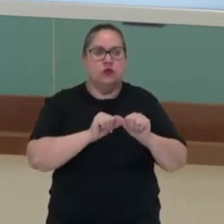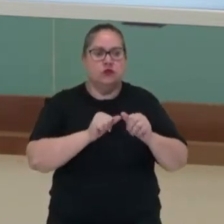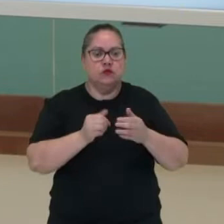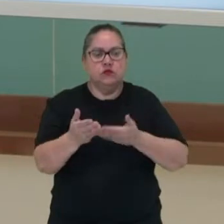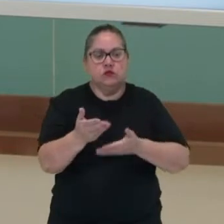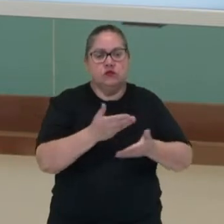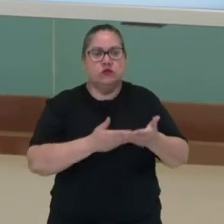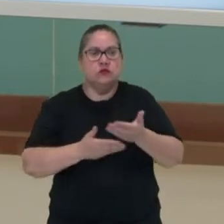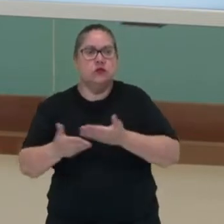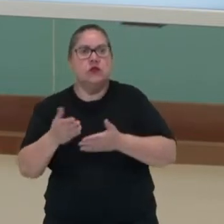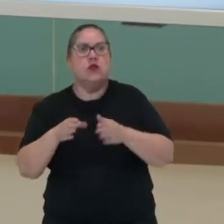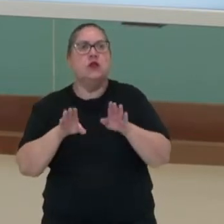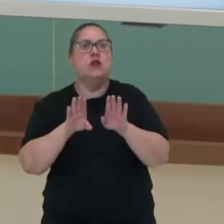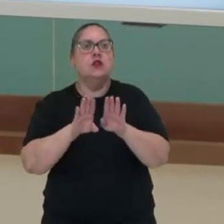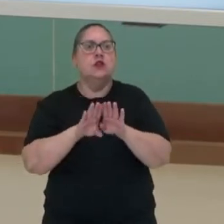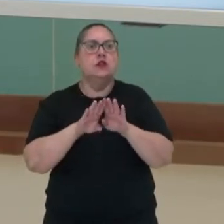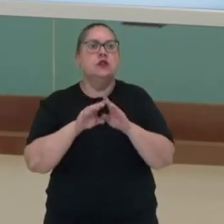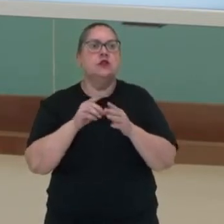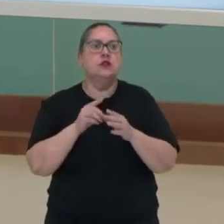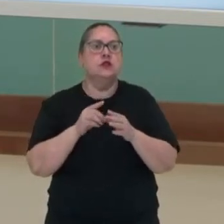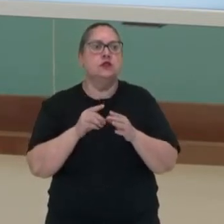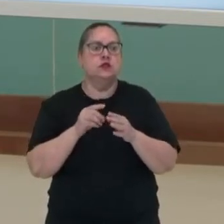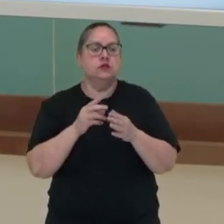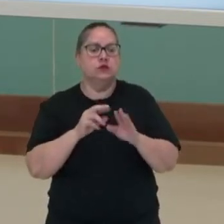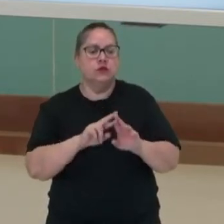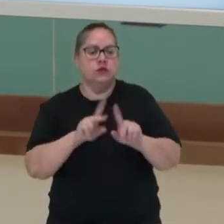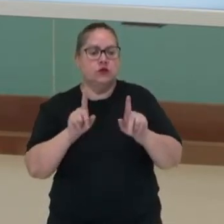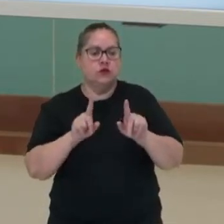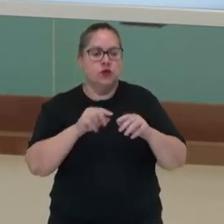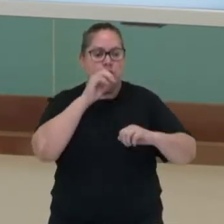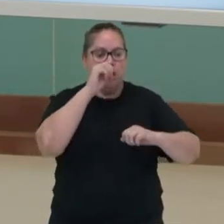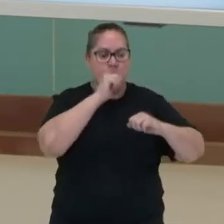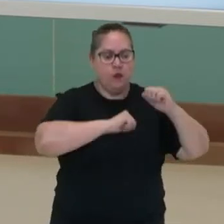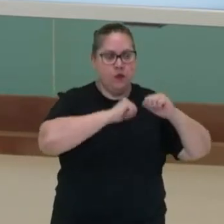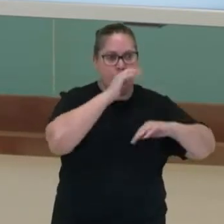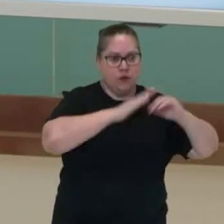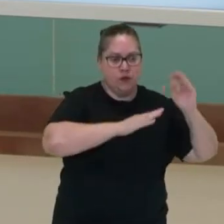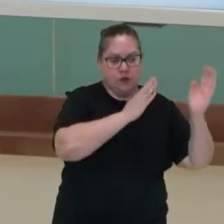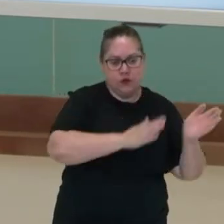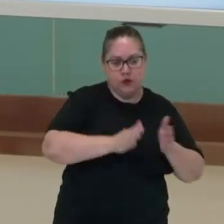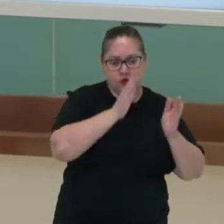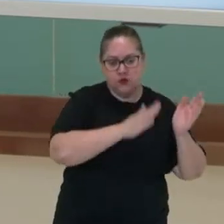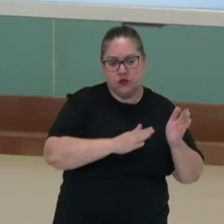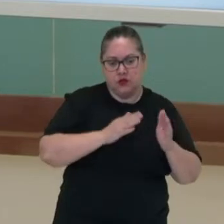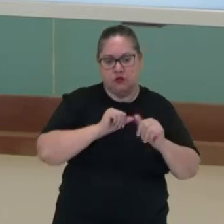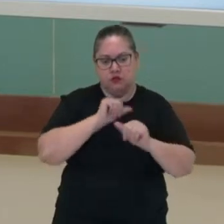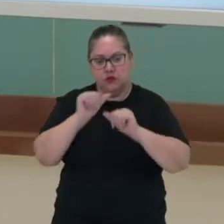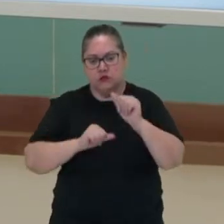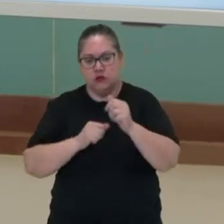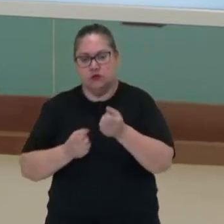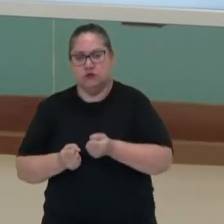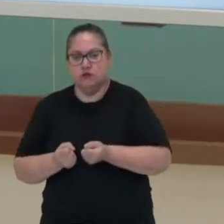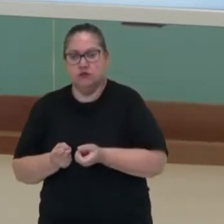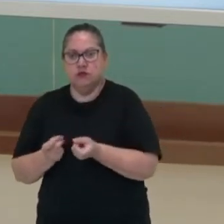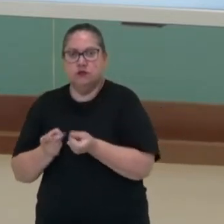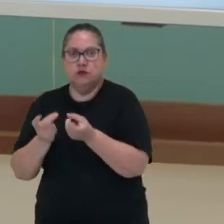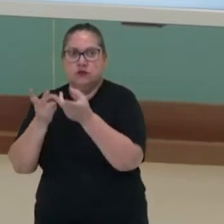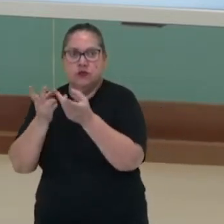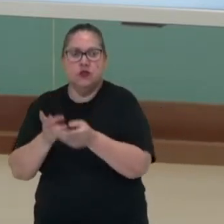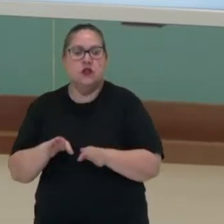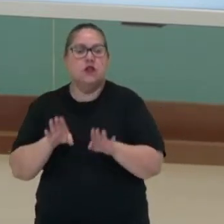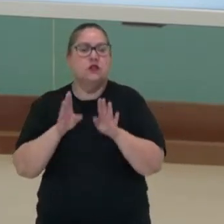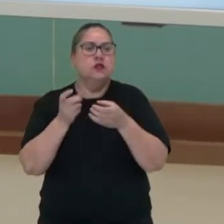de trocas ela estabelece a distinção entre produção, transformação, comercialização. Dentro